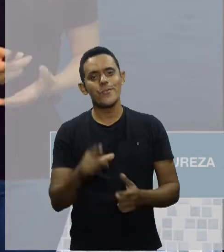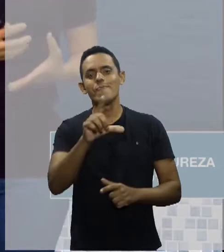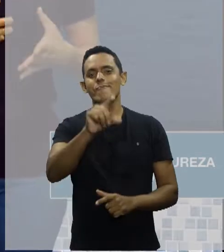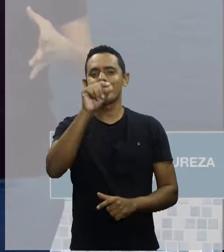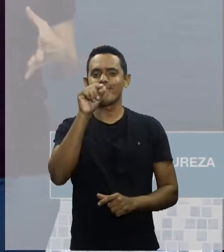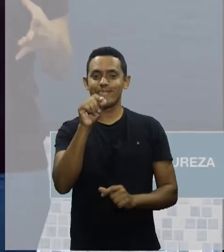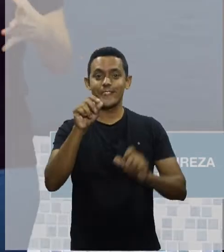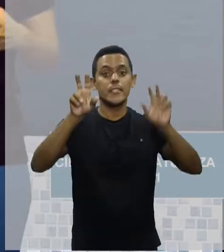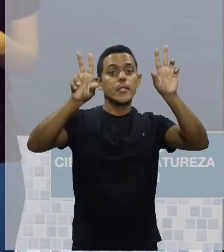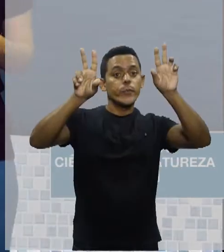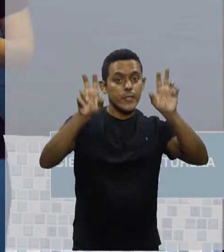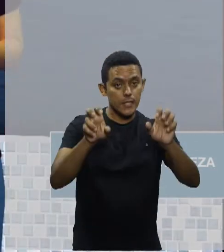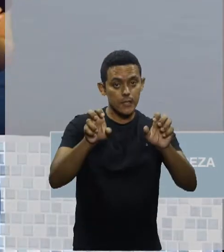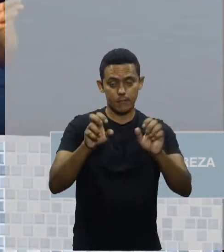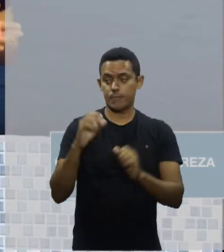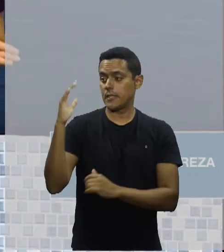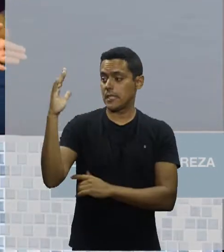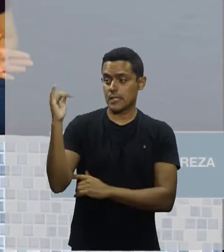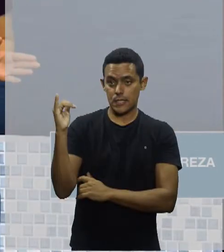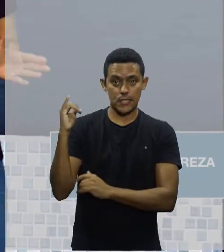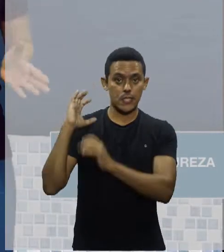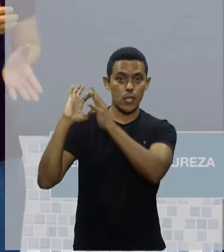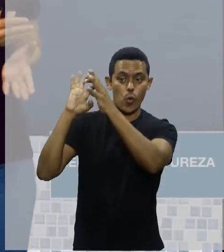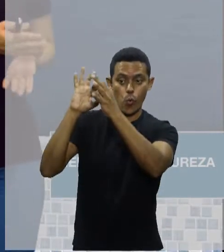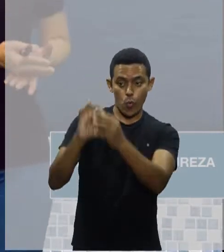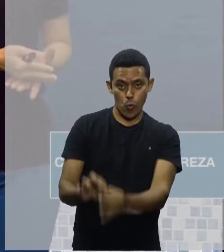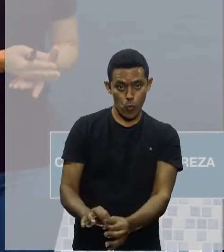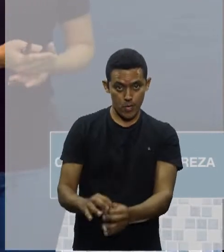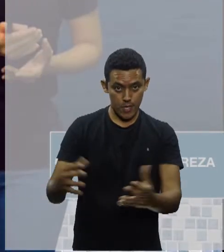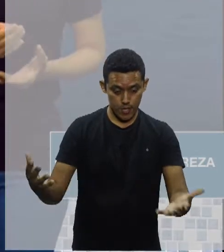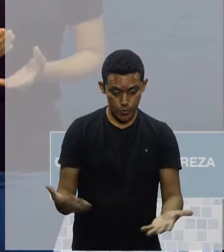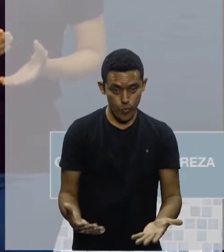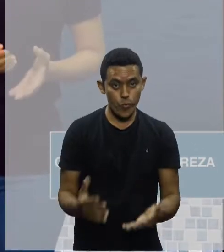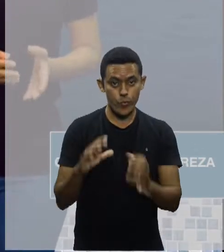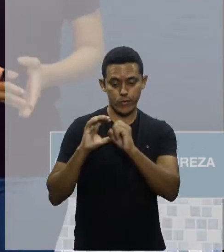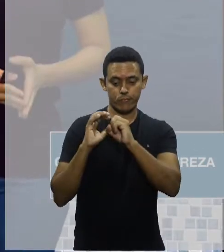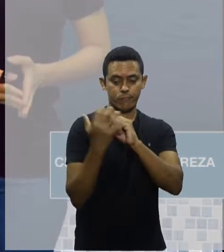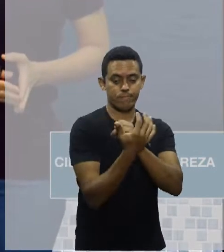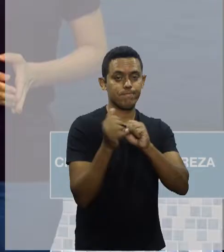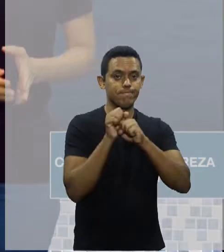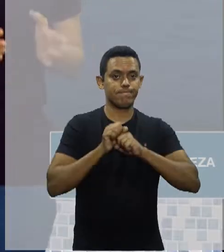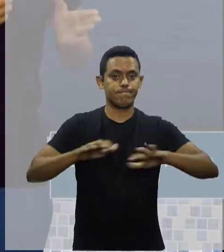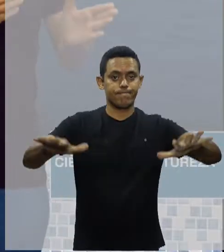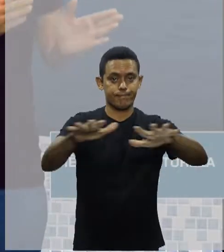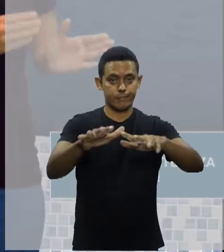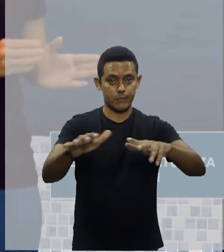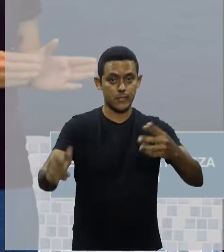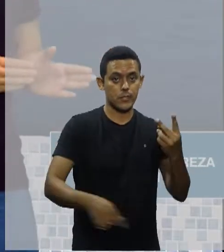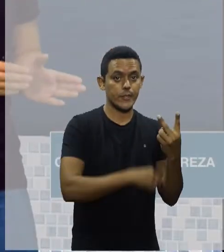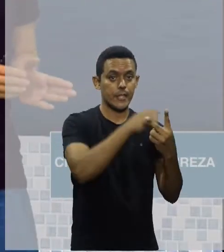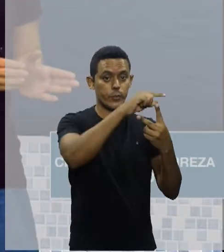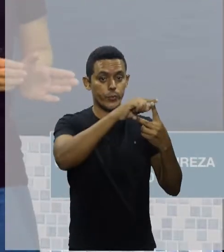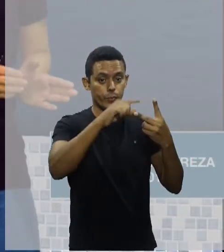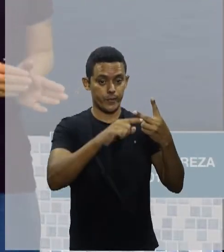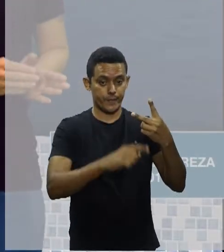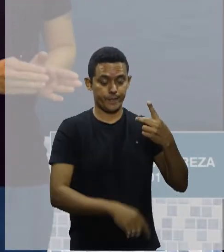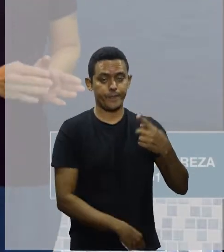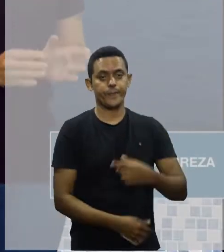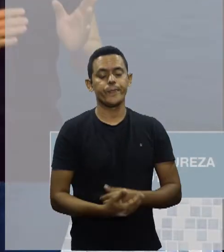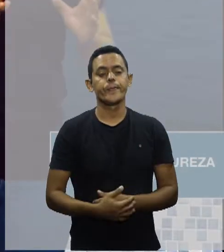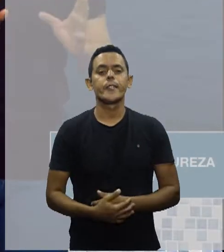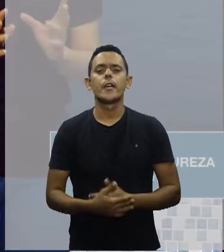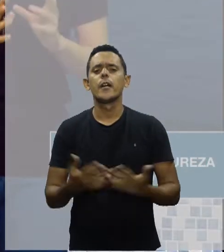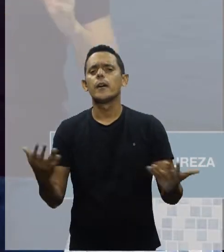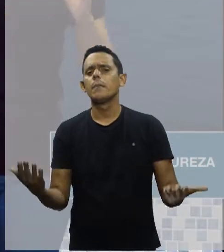essa aula, Ciência no Contexto da Pandemia, conforme mostra aqui no slide 4, ela vai ter uma sequência. O primeiro ponto da nossa